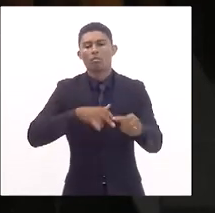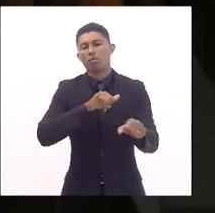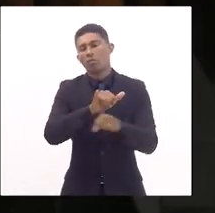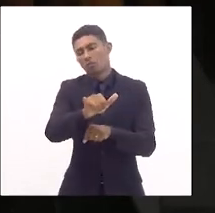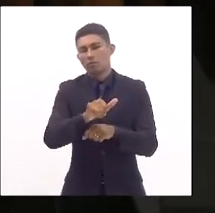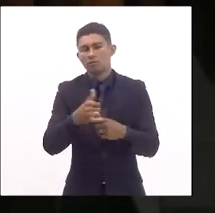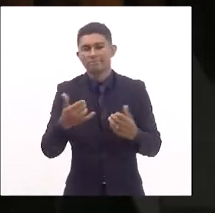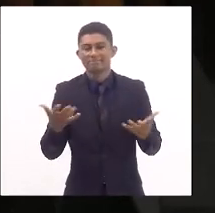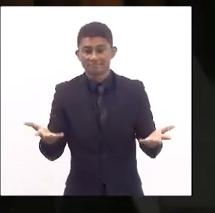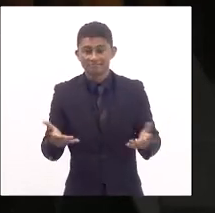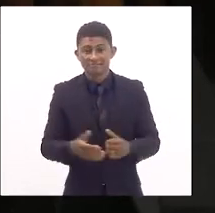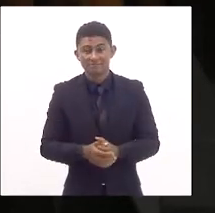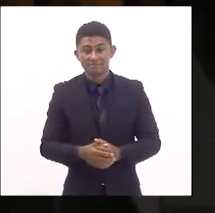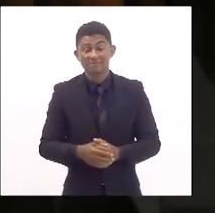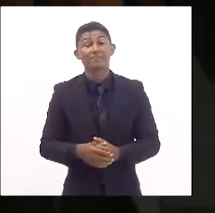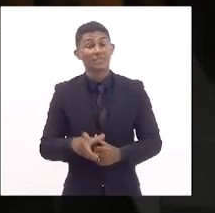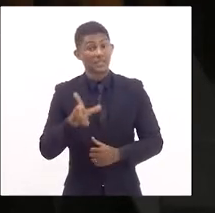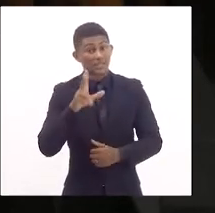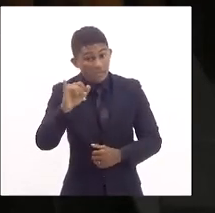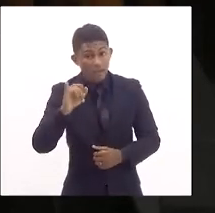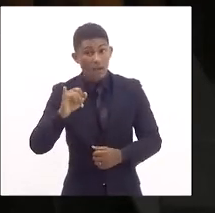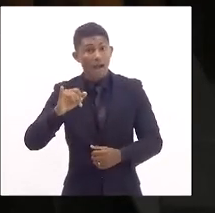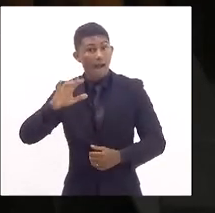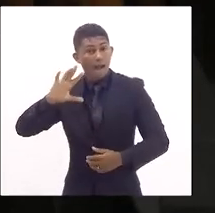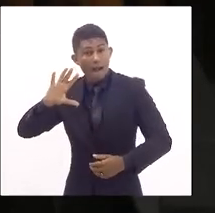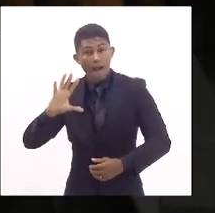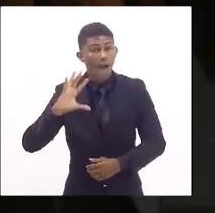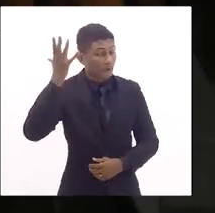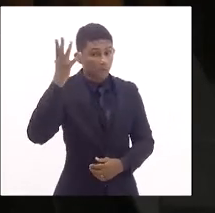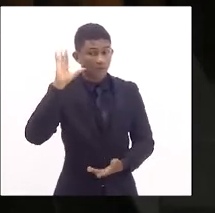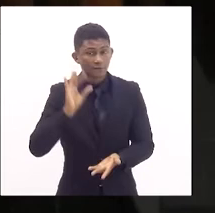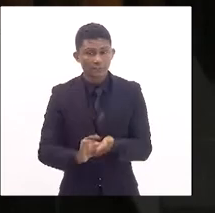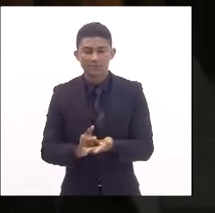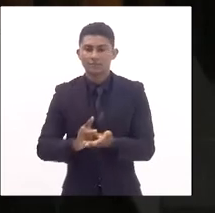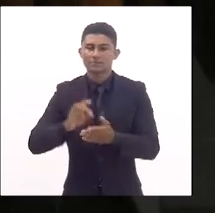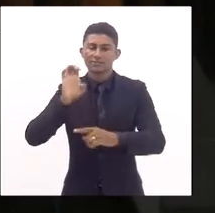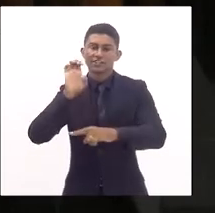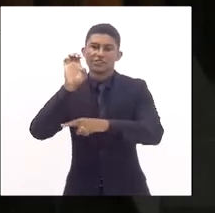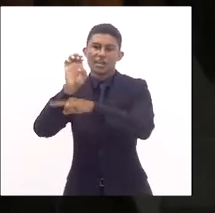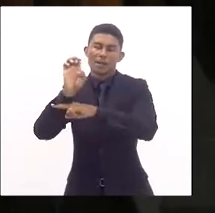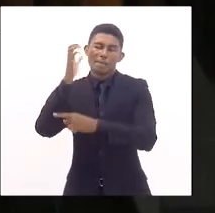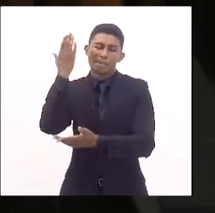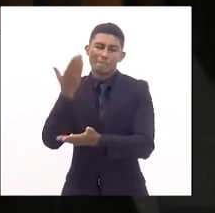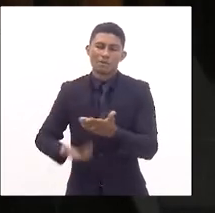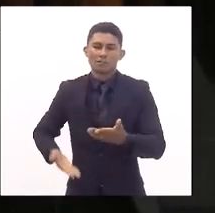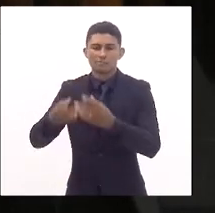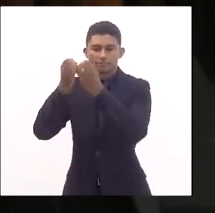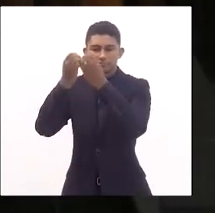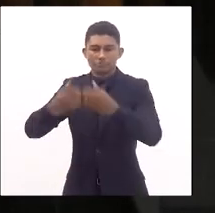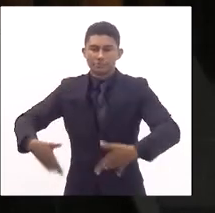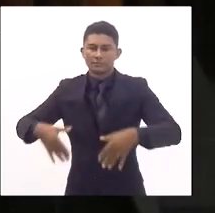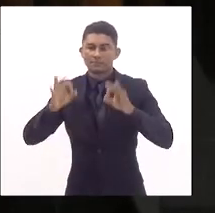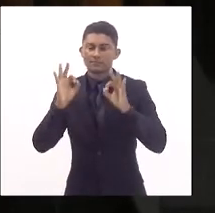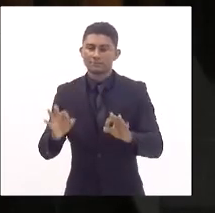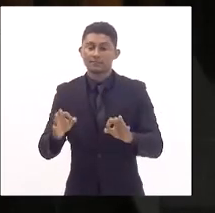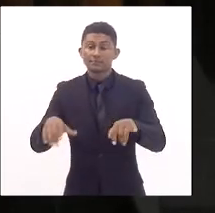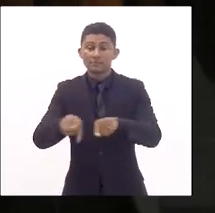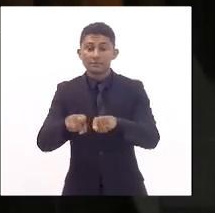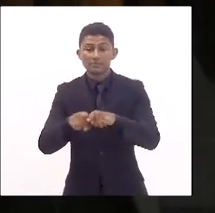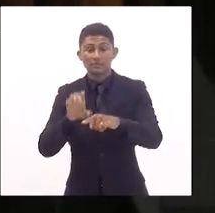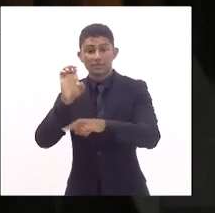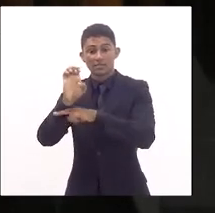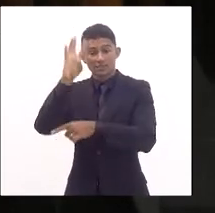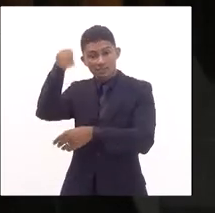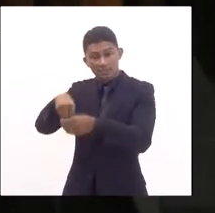disso caso ocorra é puniu os estados e polias políticas públicas do estado